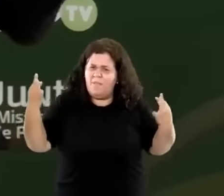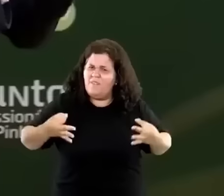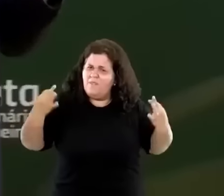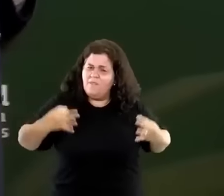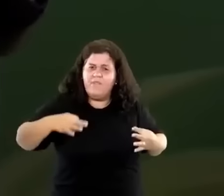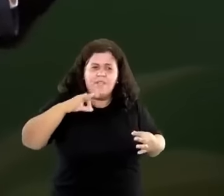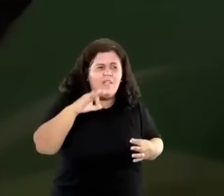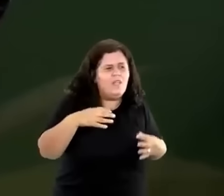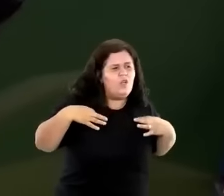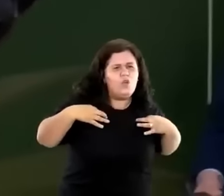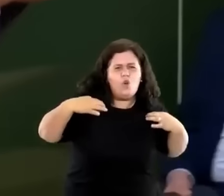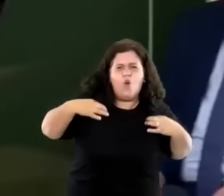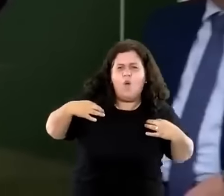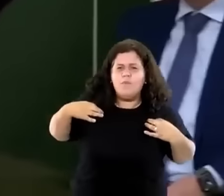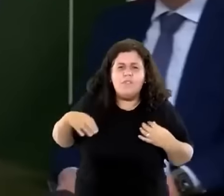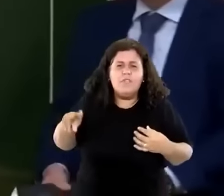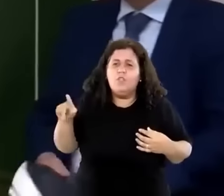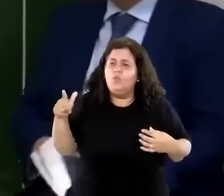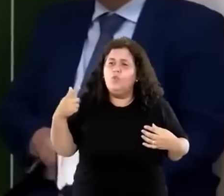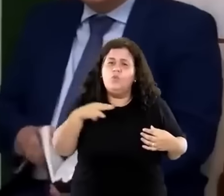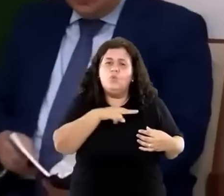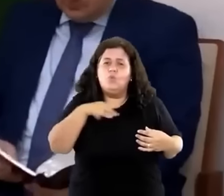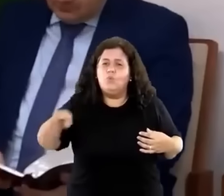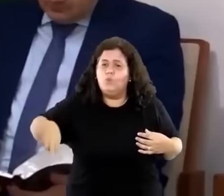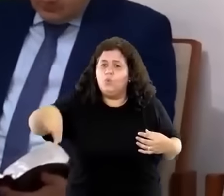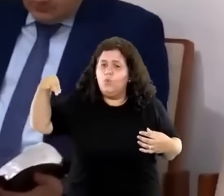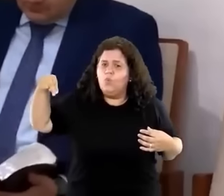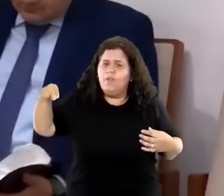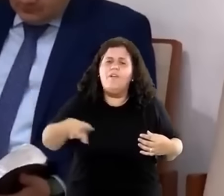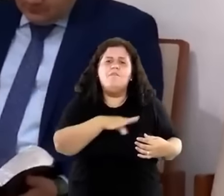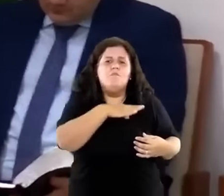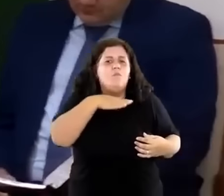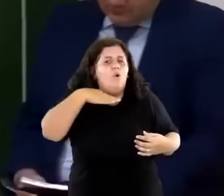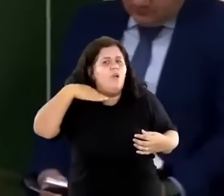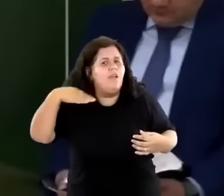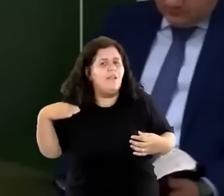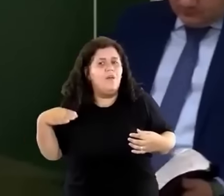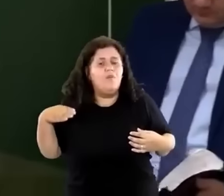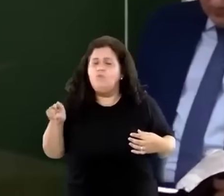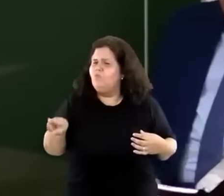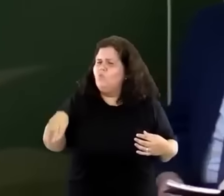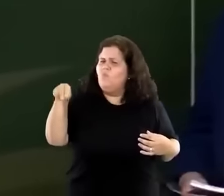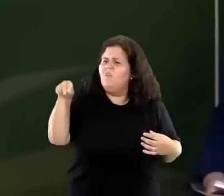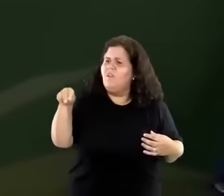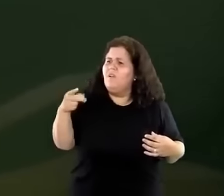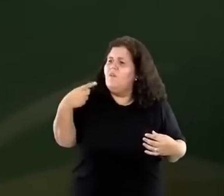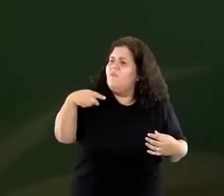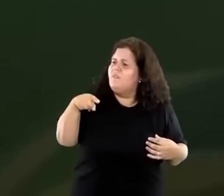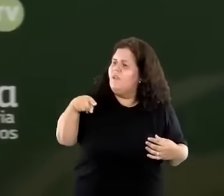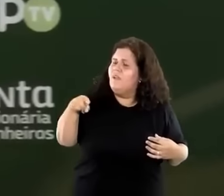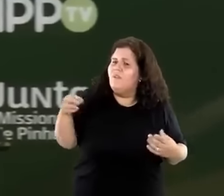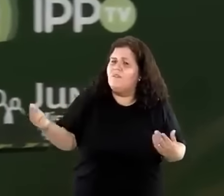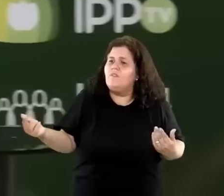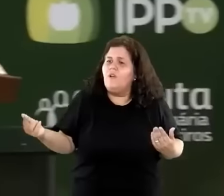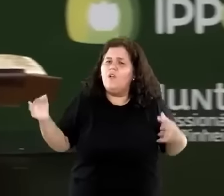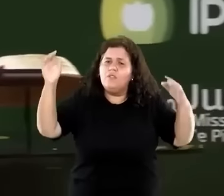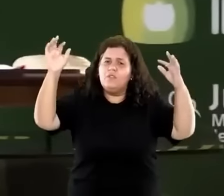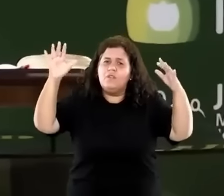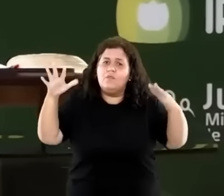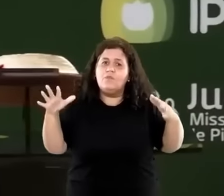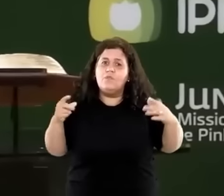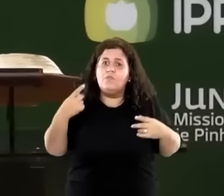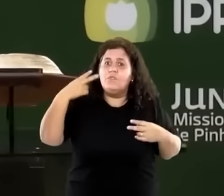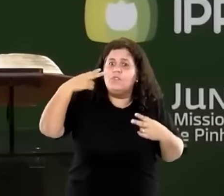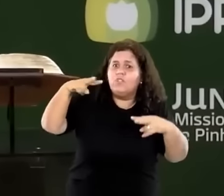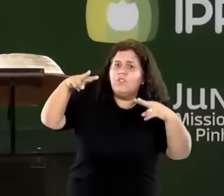Vivendo em corpos Imortais incorruptíveis poderosos gloriosos espirituais Celestiais semelhantes ao corpo da Glória do Senhor Jesus